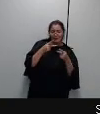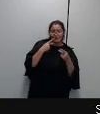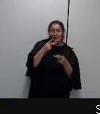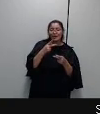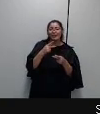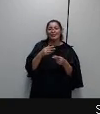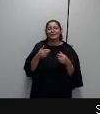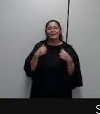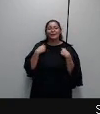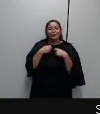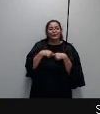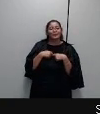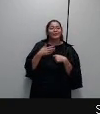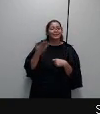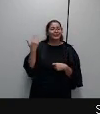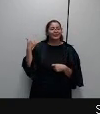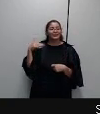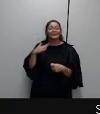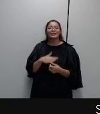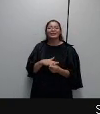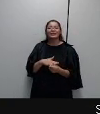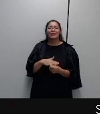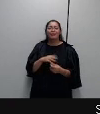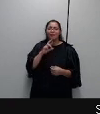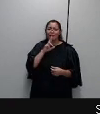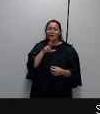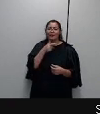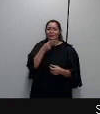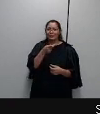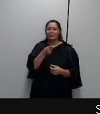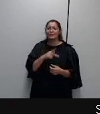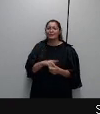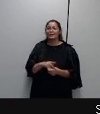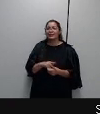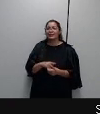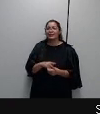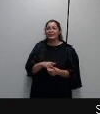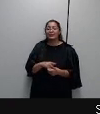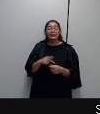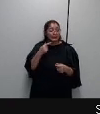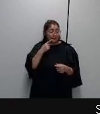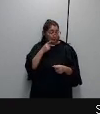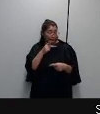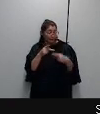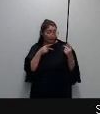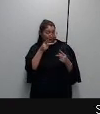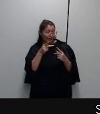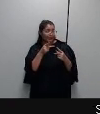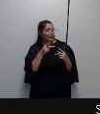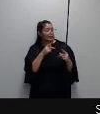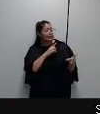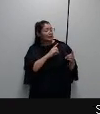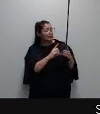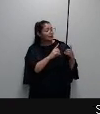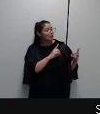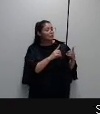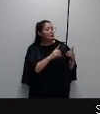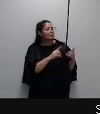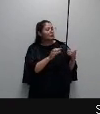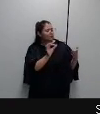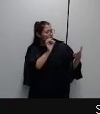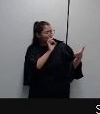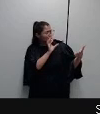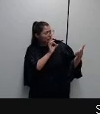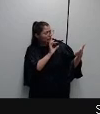ver esse Benedito também apontou eu penso que aqui se discuta diretrizes aplicação de um critério de uma